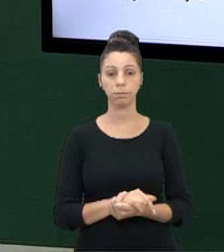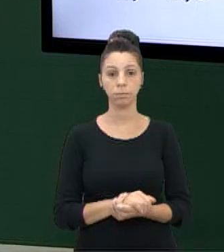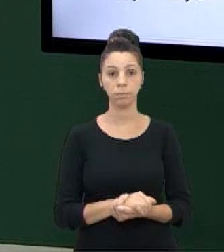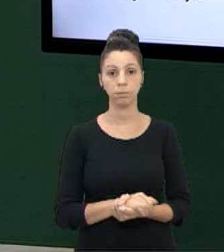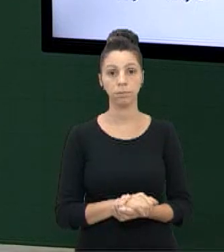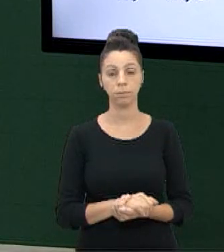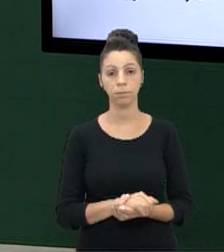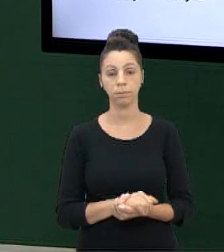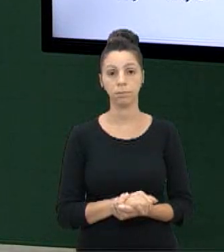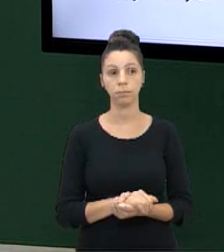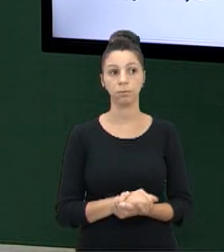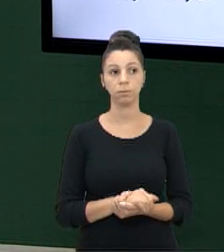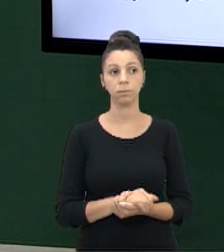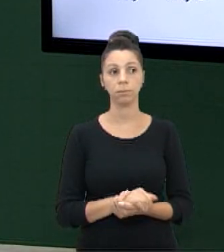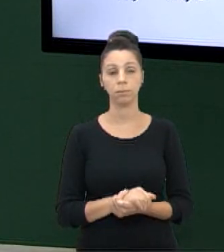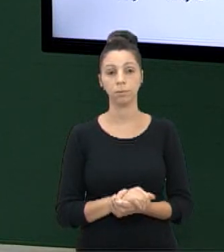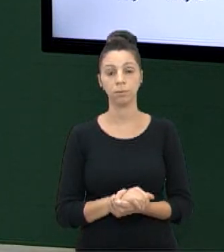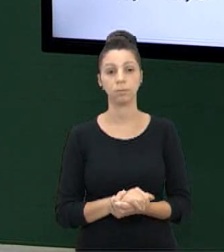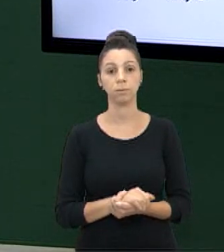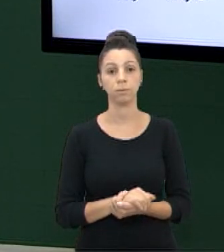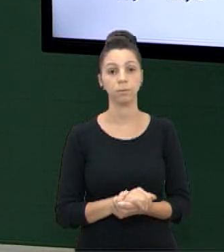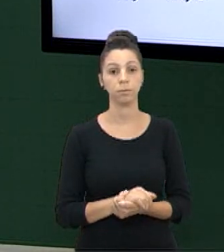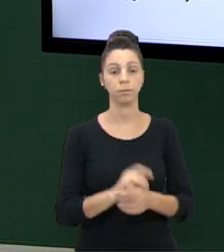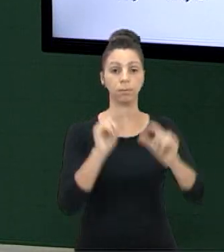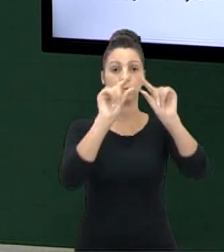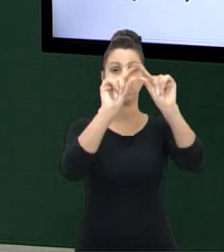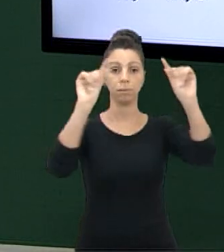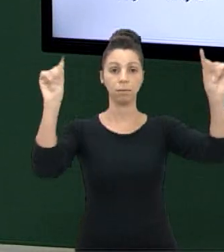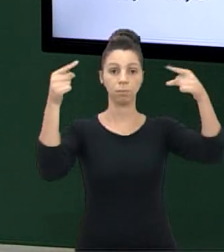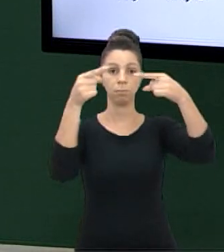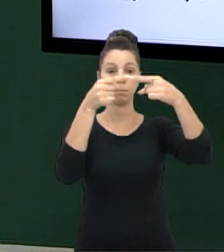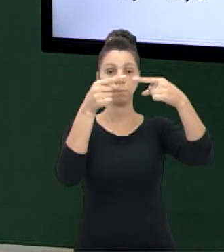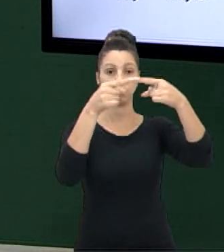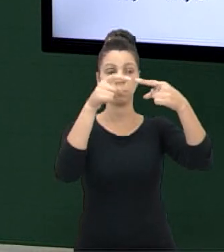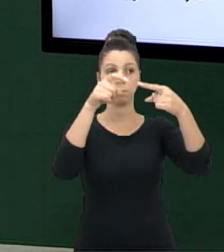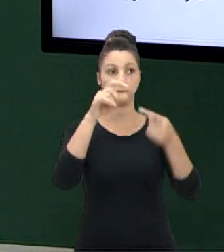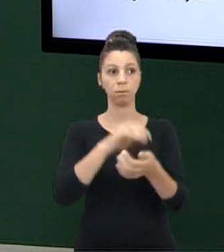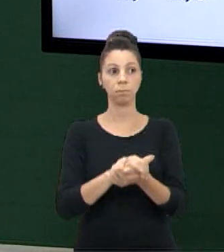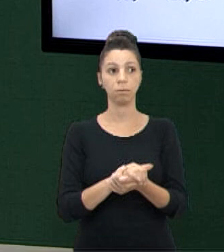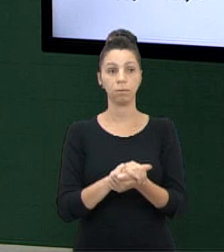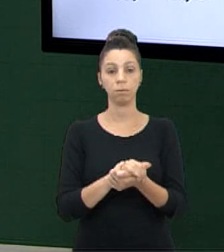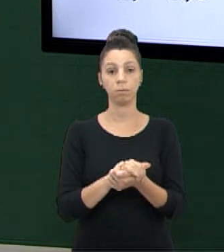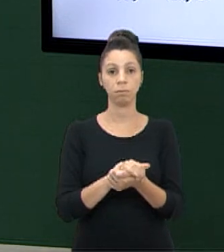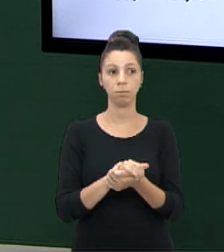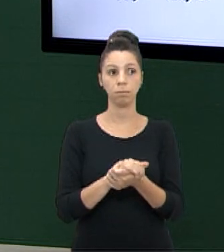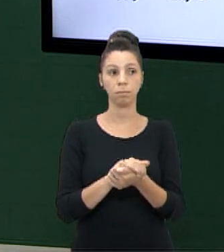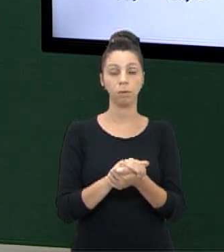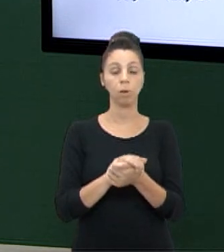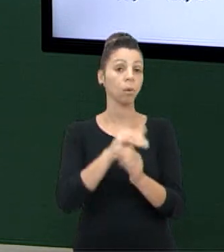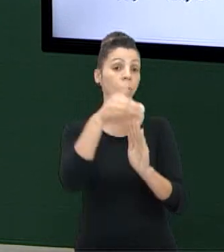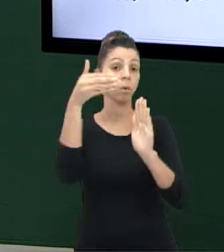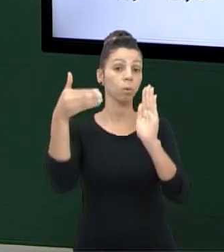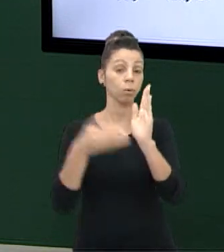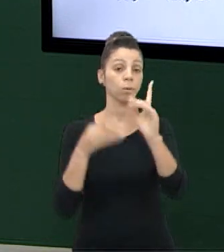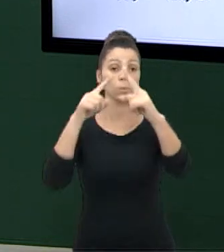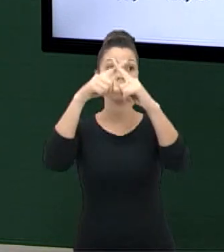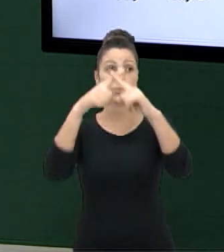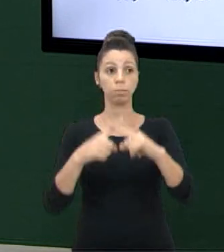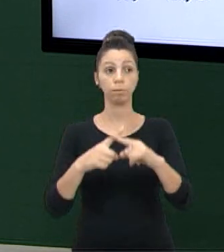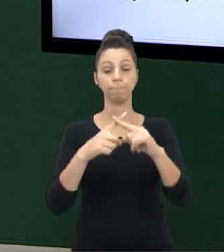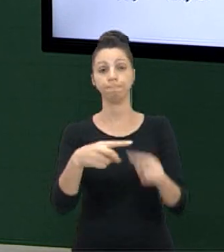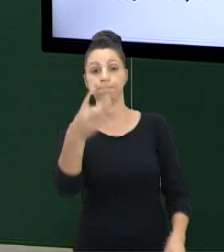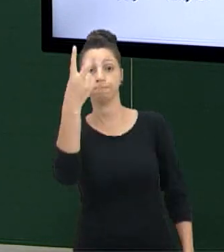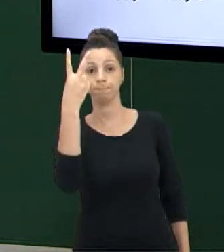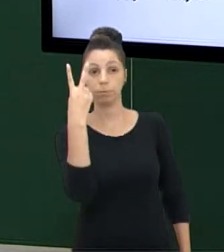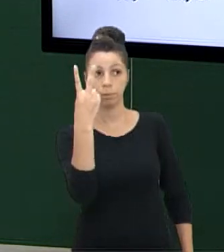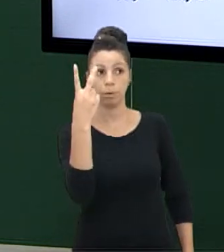1 todinha por 2. Vejam, vou multiplicar tudo por 2. Por quê? Porque desta forma eu